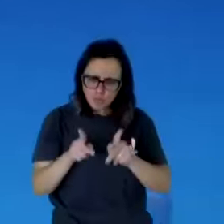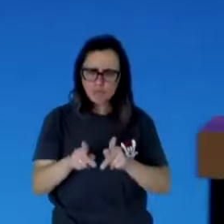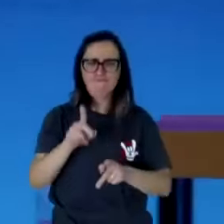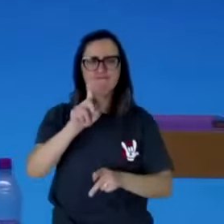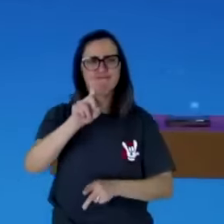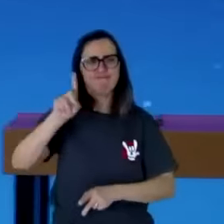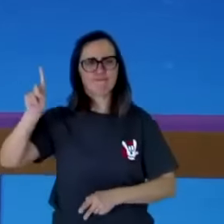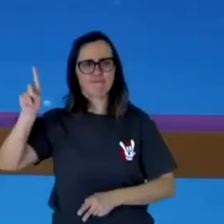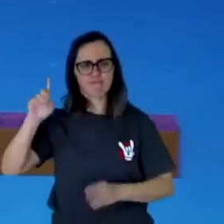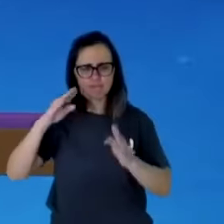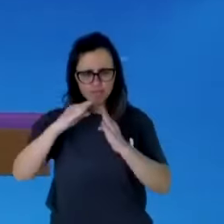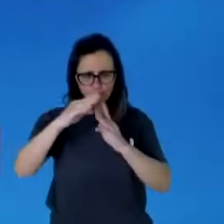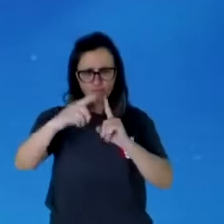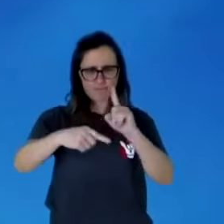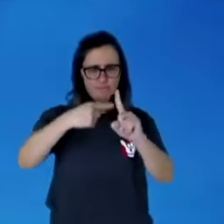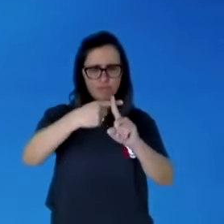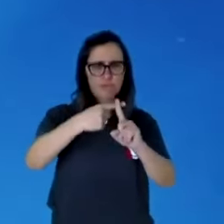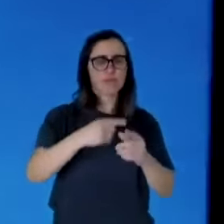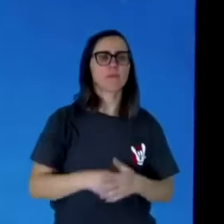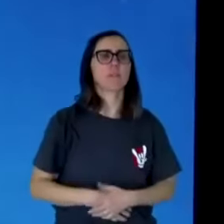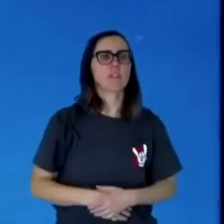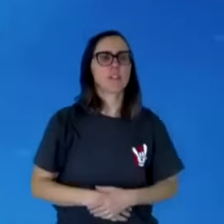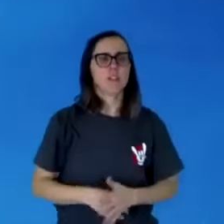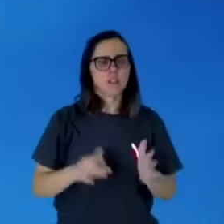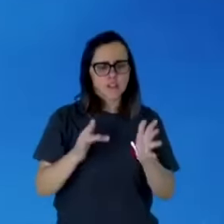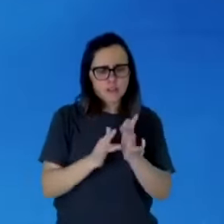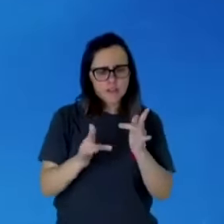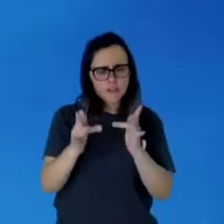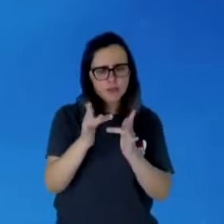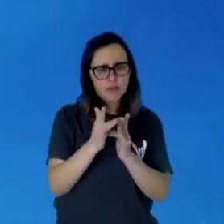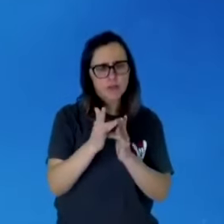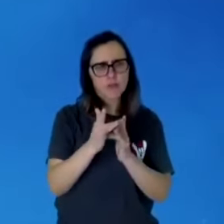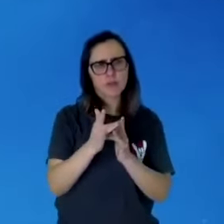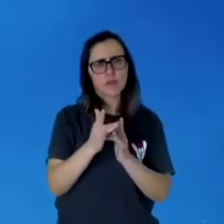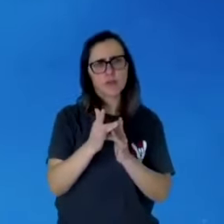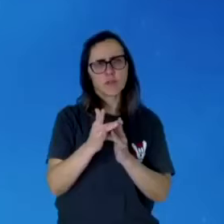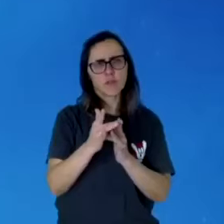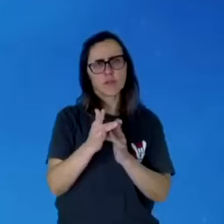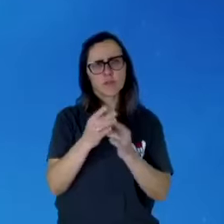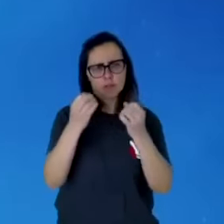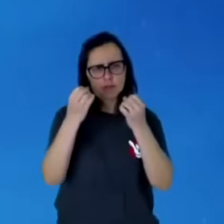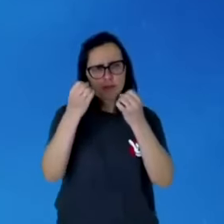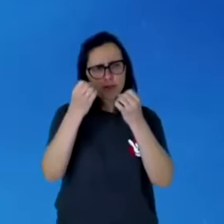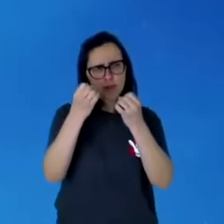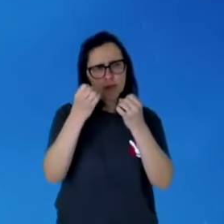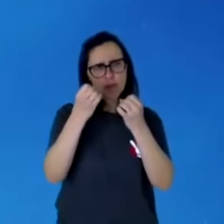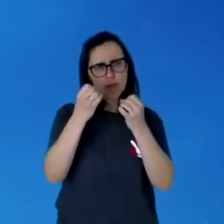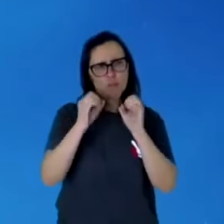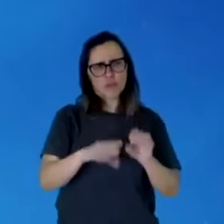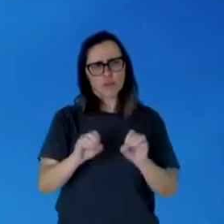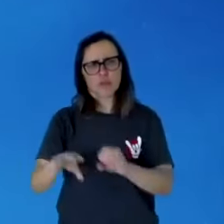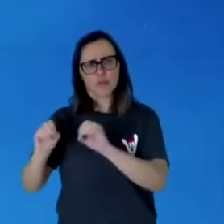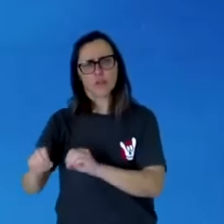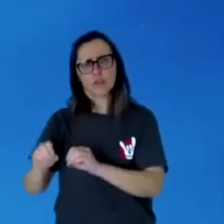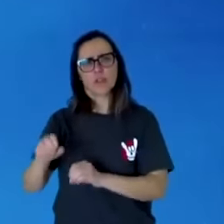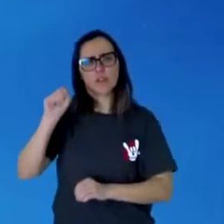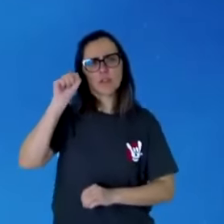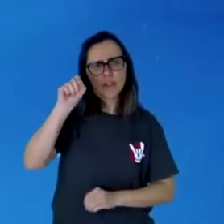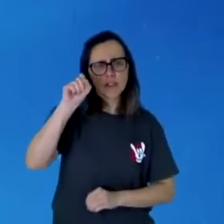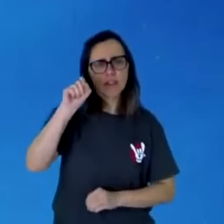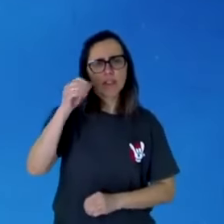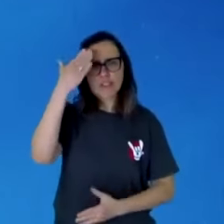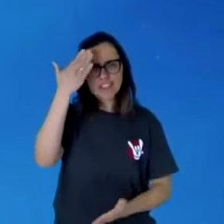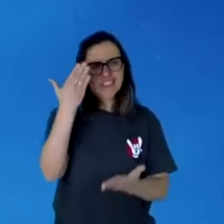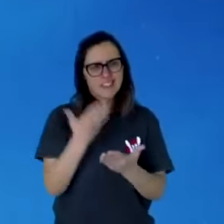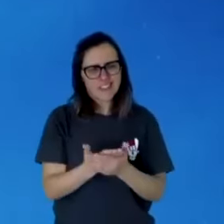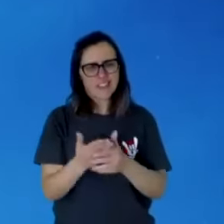Jesus diz quem crer e for batizado será salvo quem não crê será condenado e ele emenda e estes